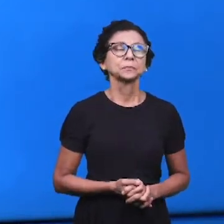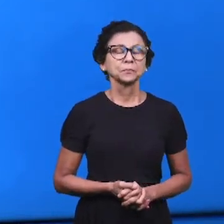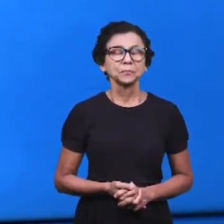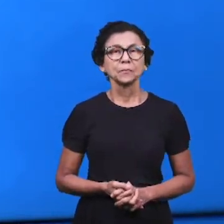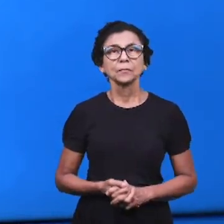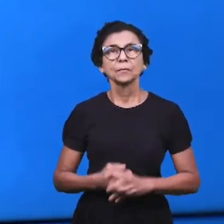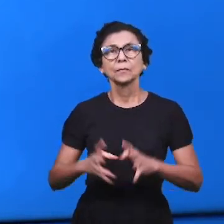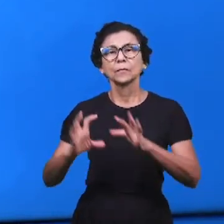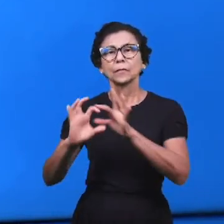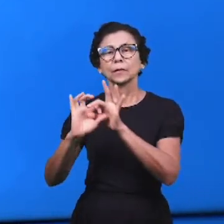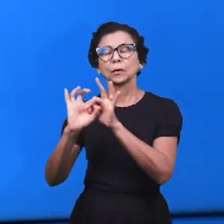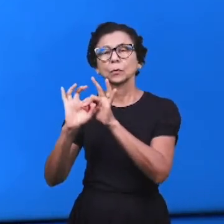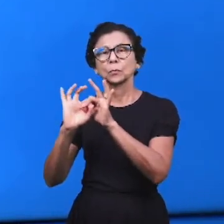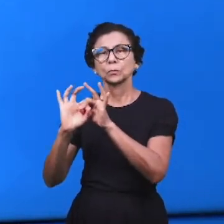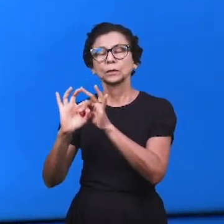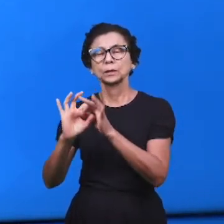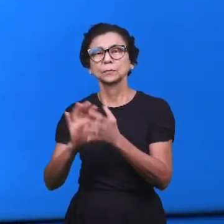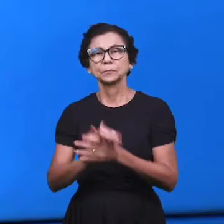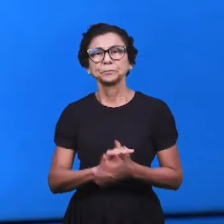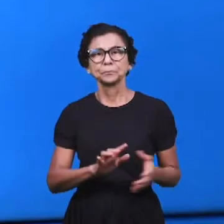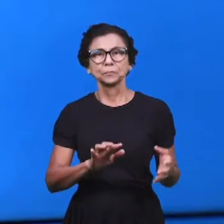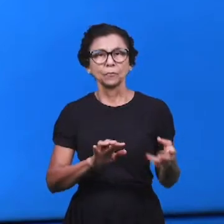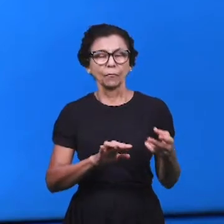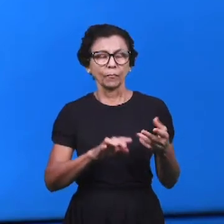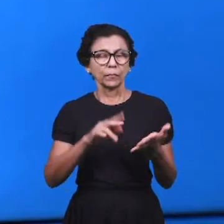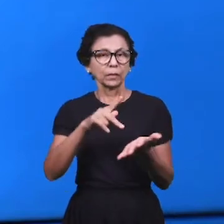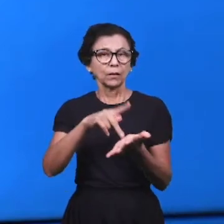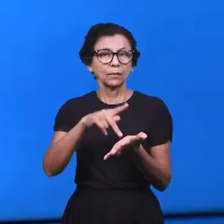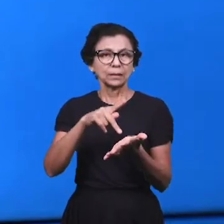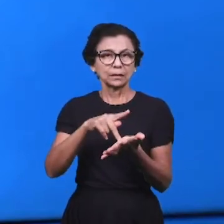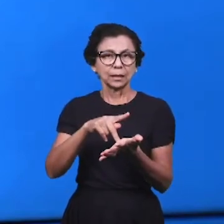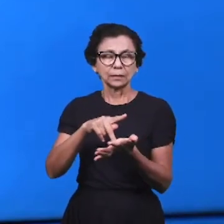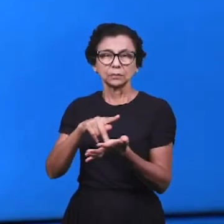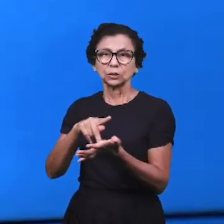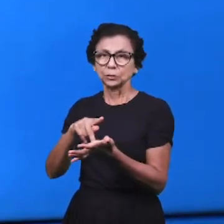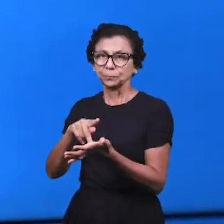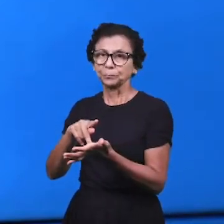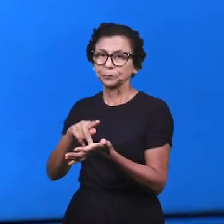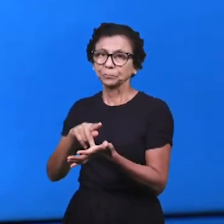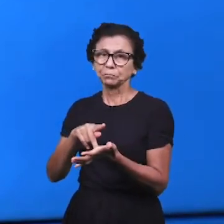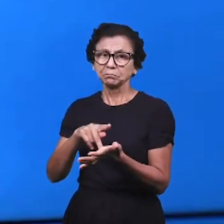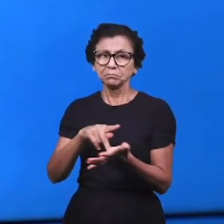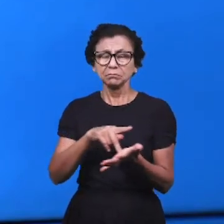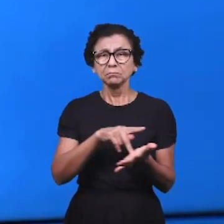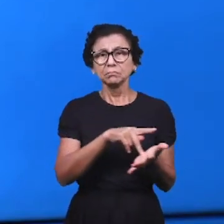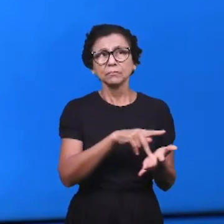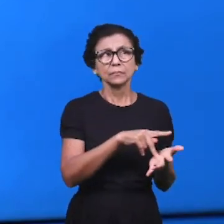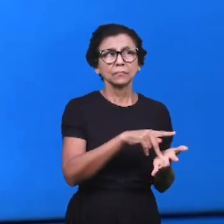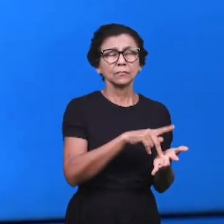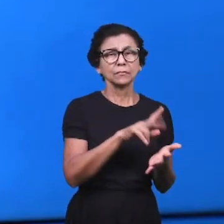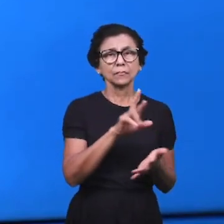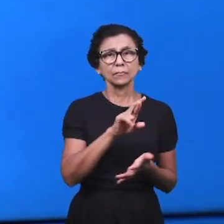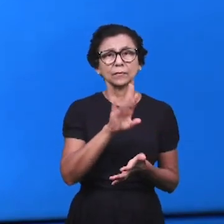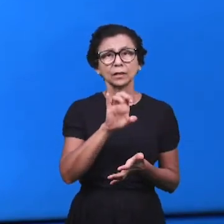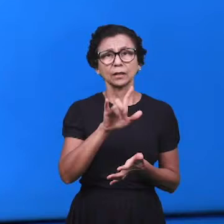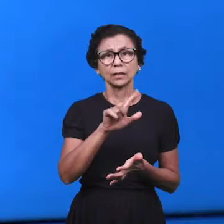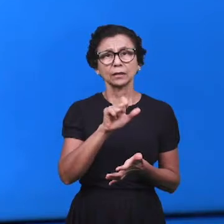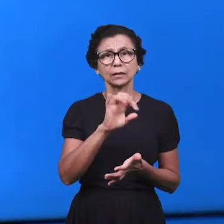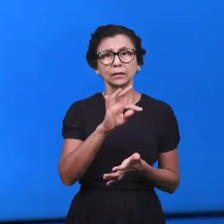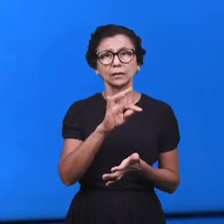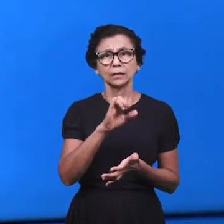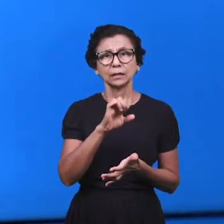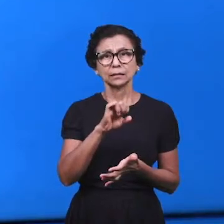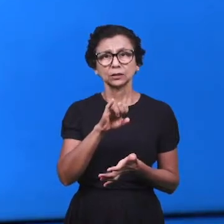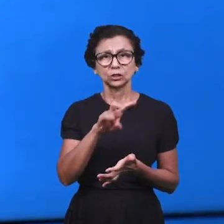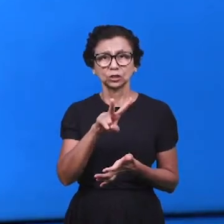ligado à verdade relativa é realmente desta vida aqui, né? Aquilo que nasce aqui com o homem